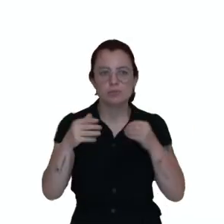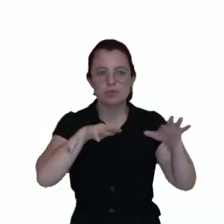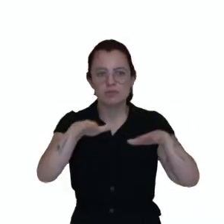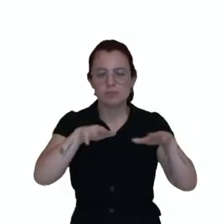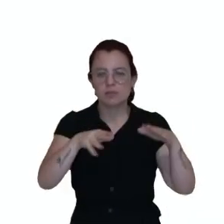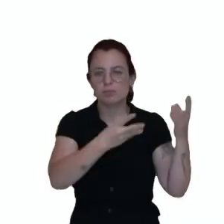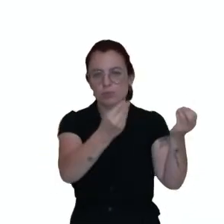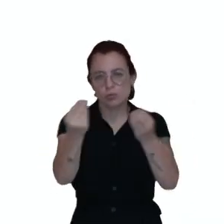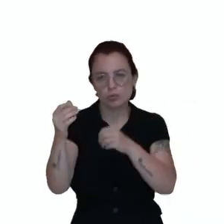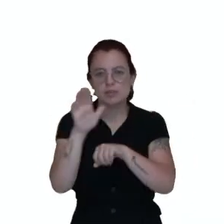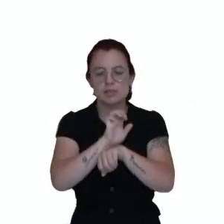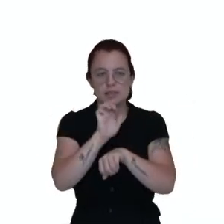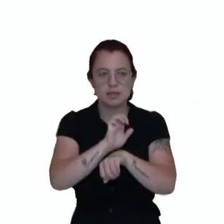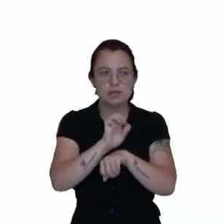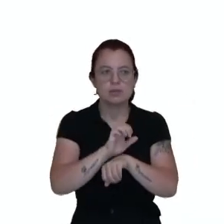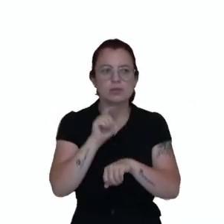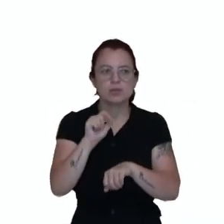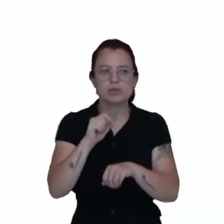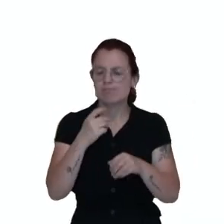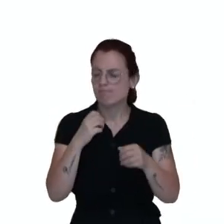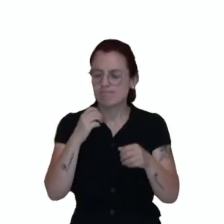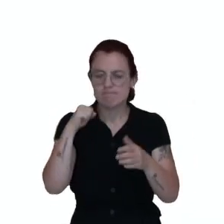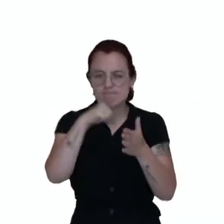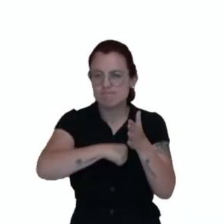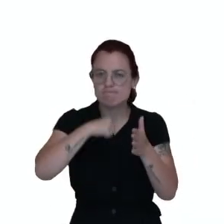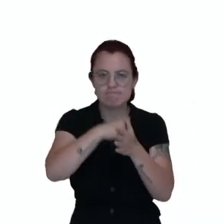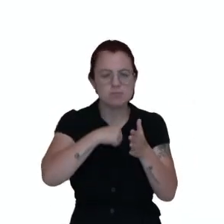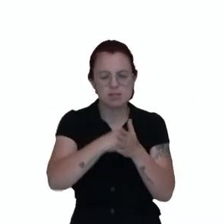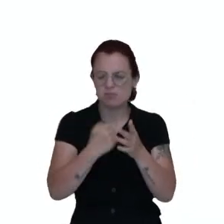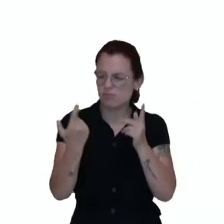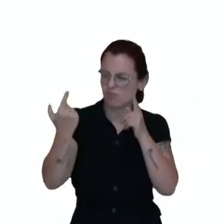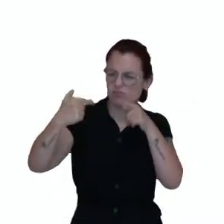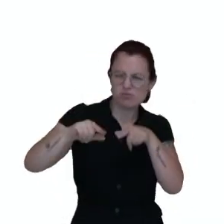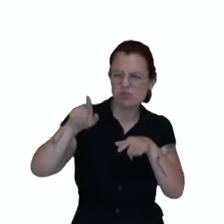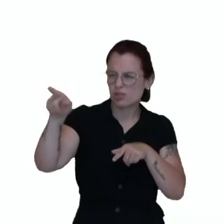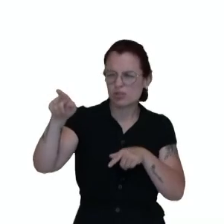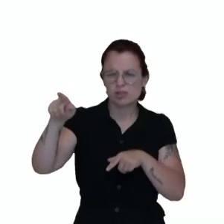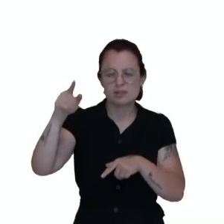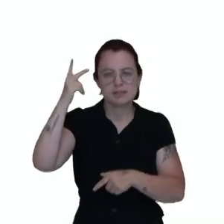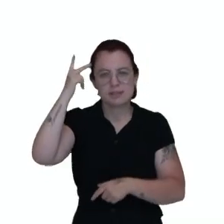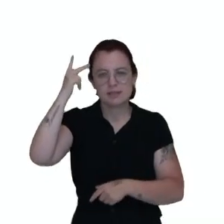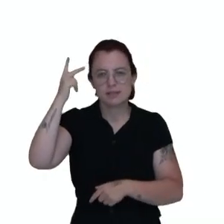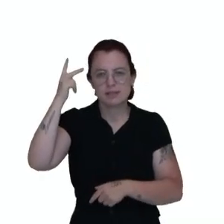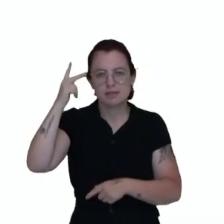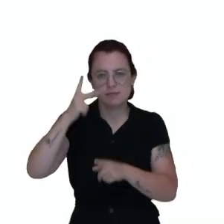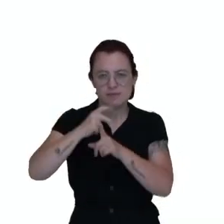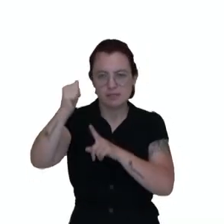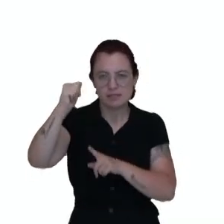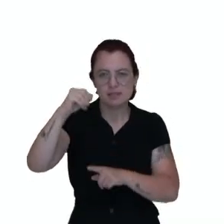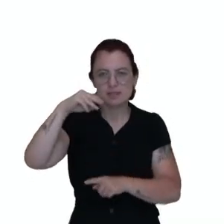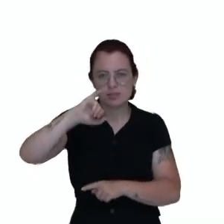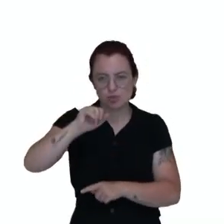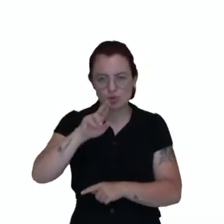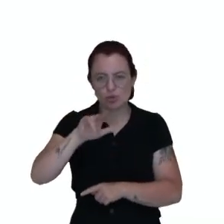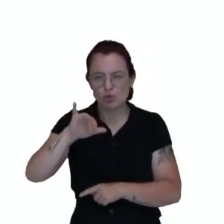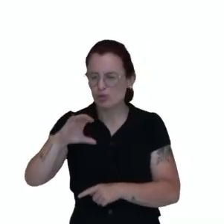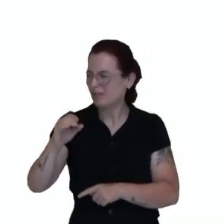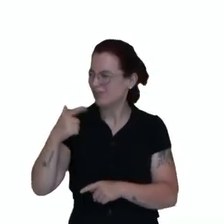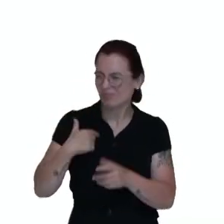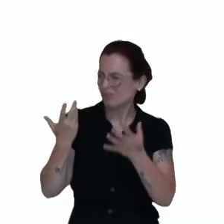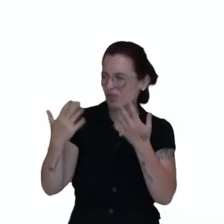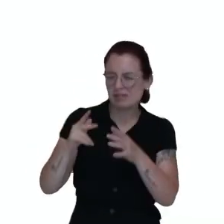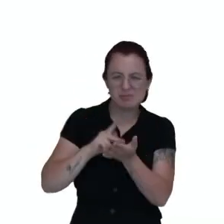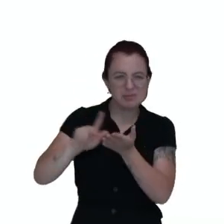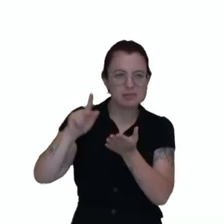vários estados como uma oposição a esse governo de Júlio Prestes. A gente vai ver que várias camadas